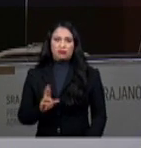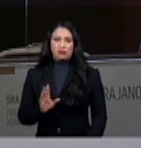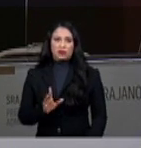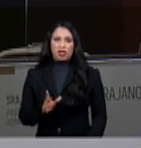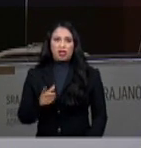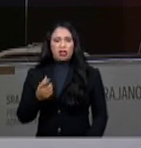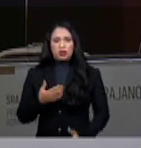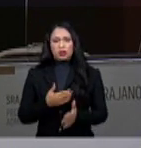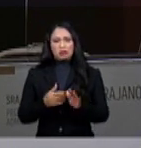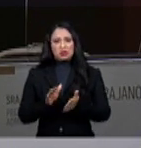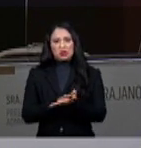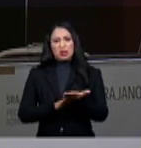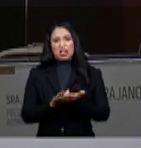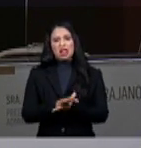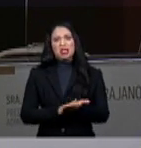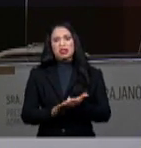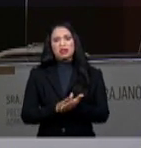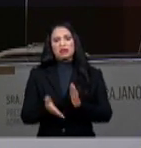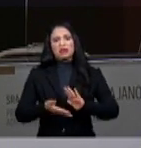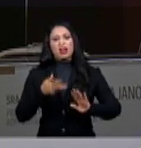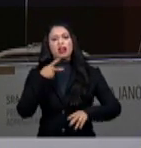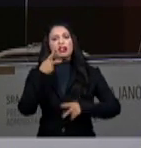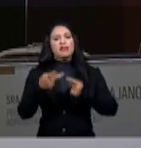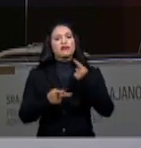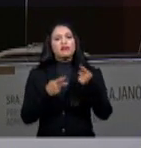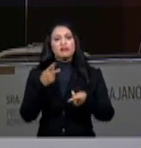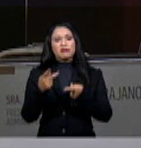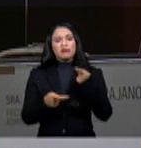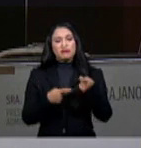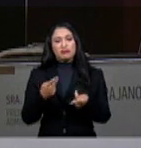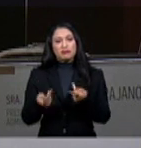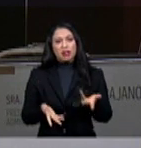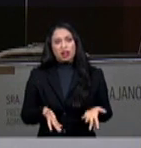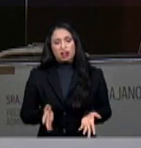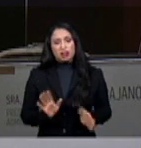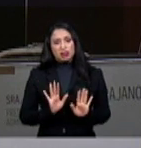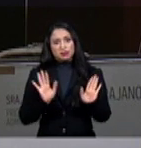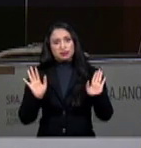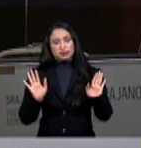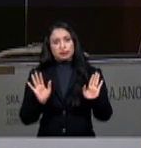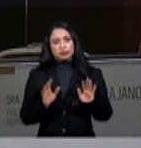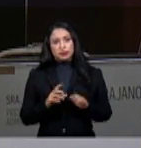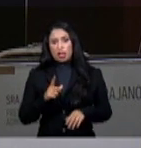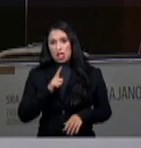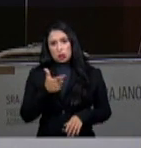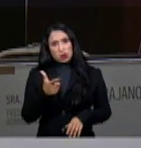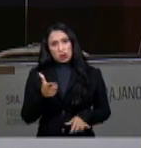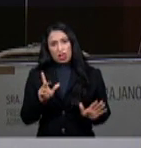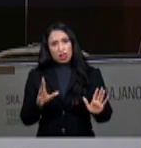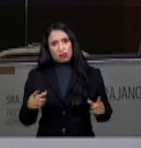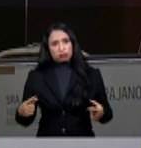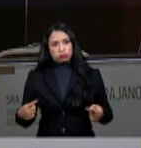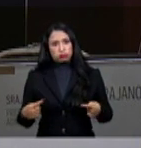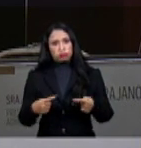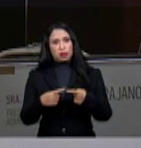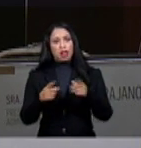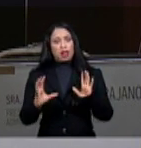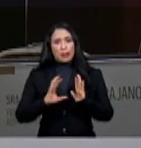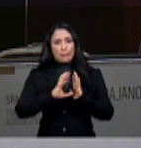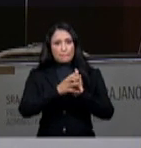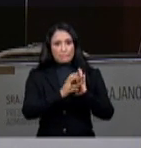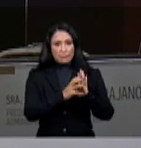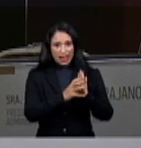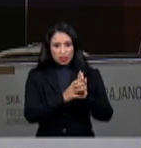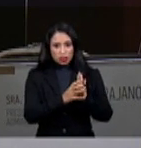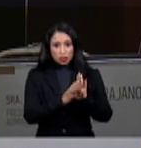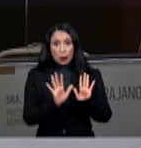também não acho ruim com tiro lá porque eu te falo é verdade né Eu nunca nunca fui filiado a nenhum partido mas se o PT tiver